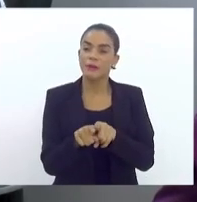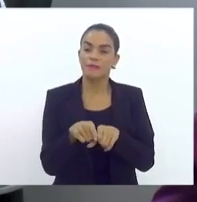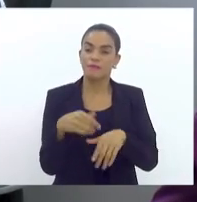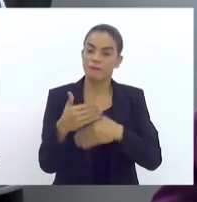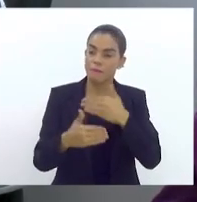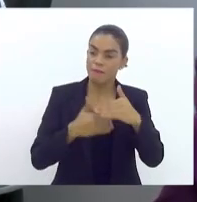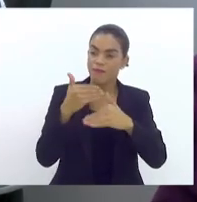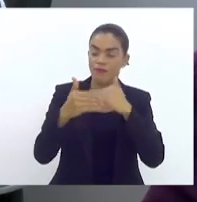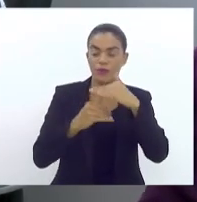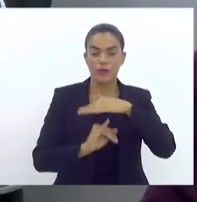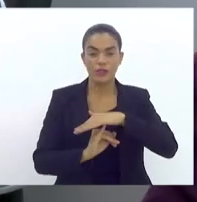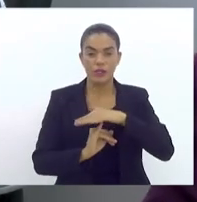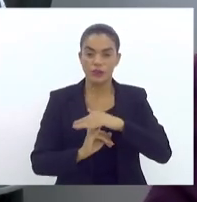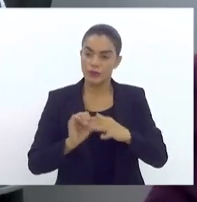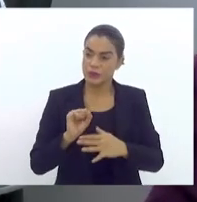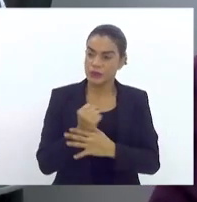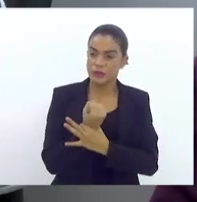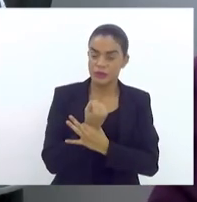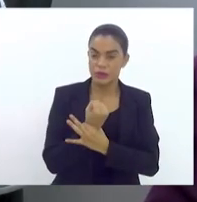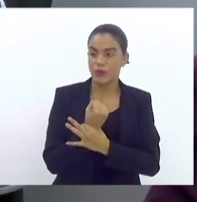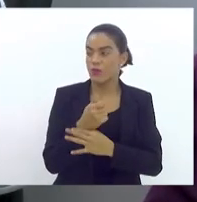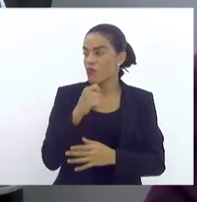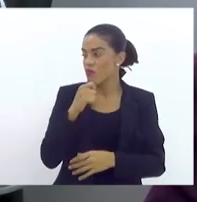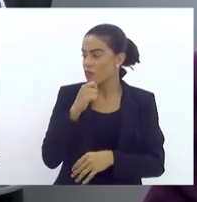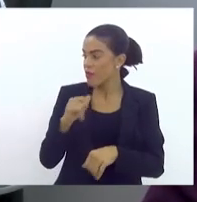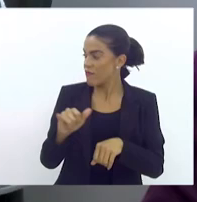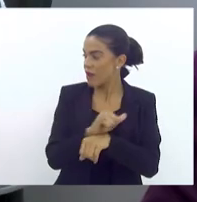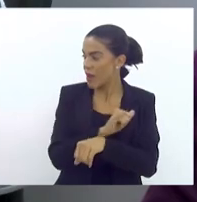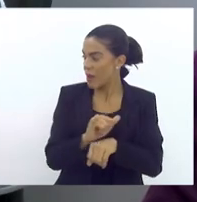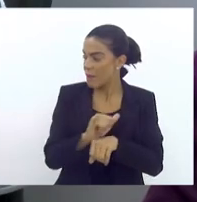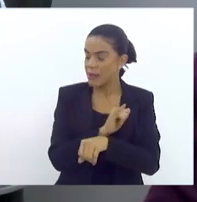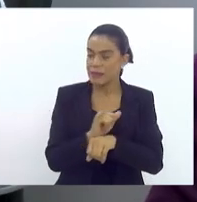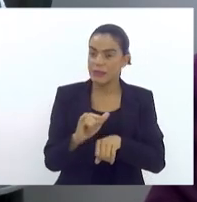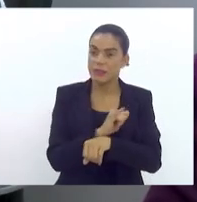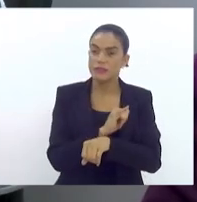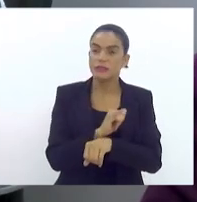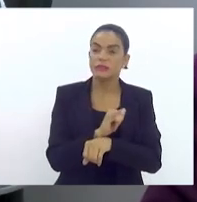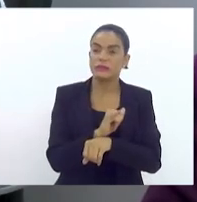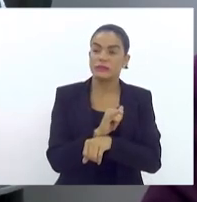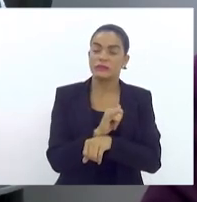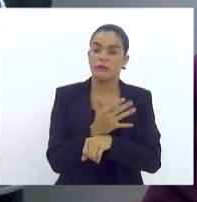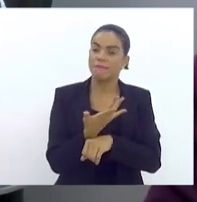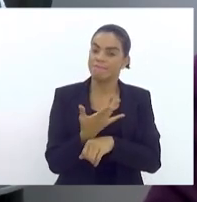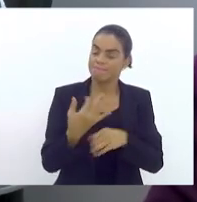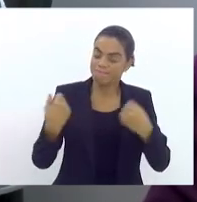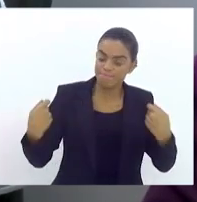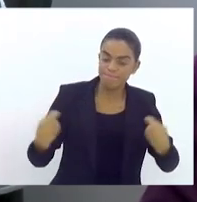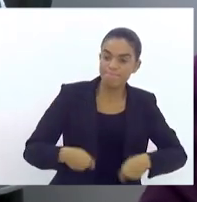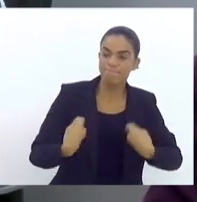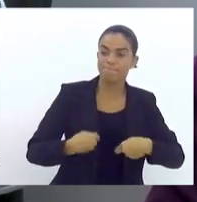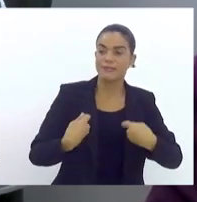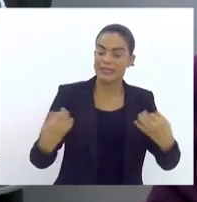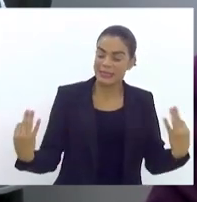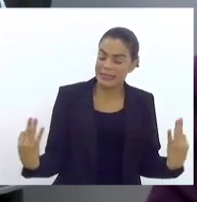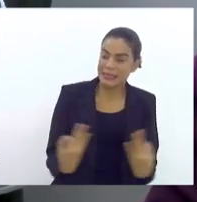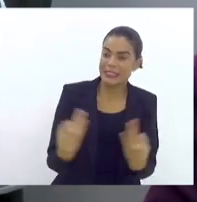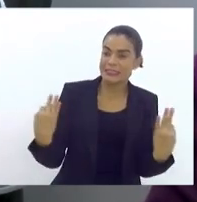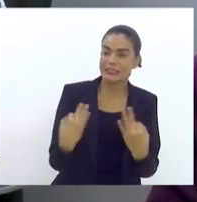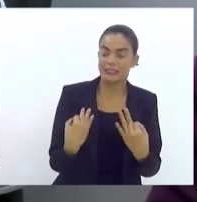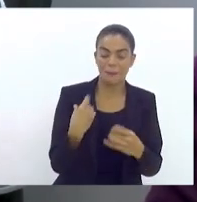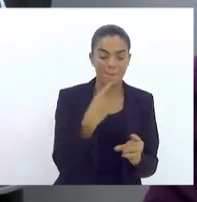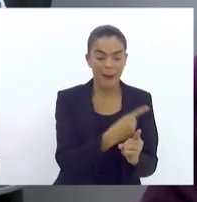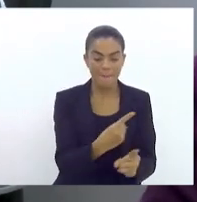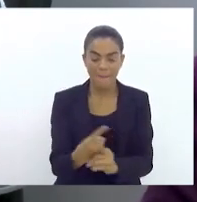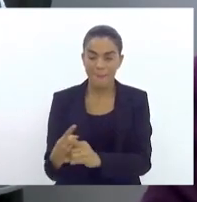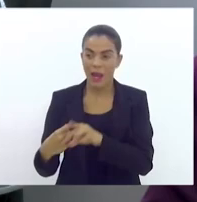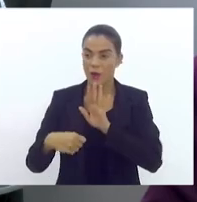um instituto de Segurança Pública não tem ferramentas é delimitadas precisas para identificação do